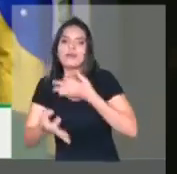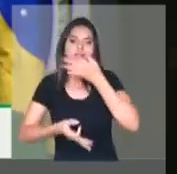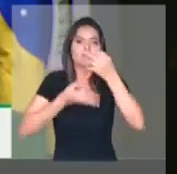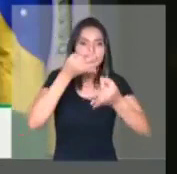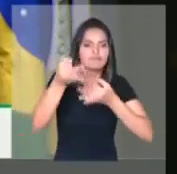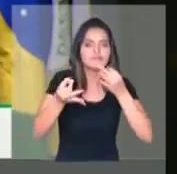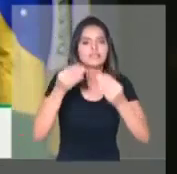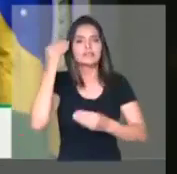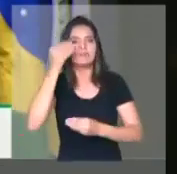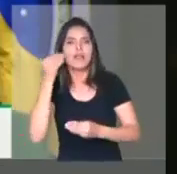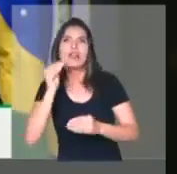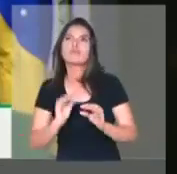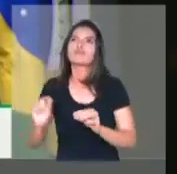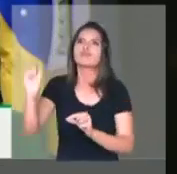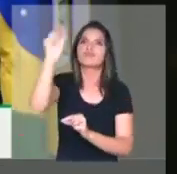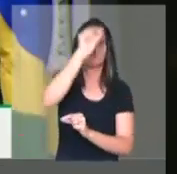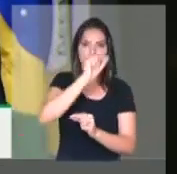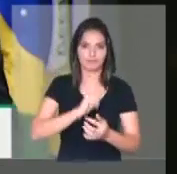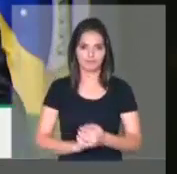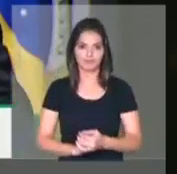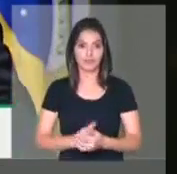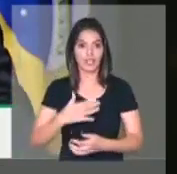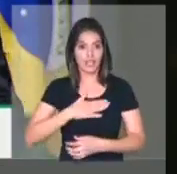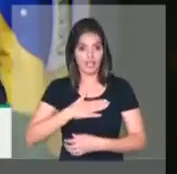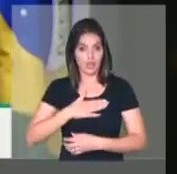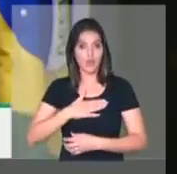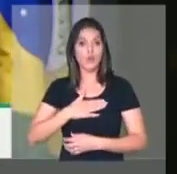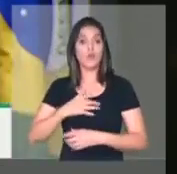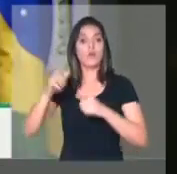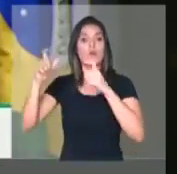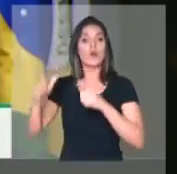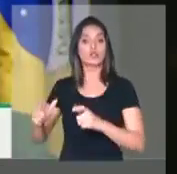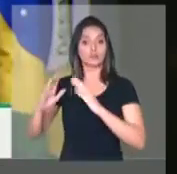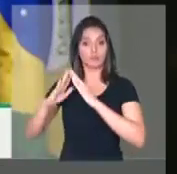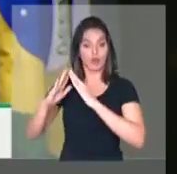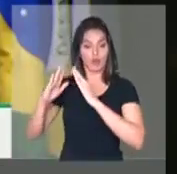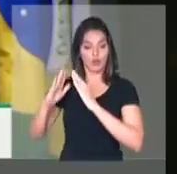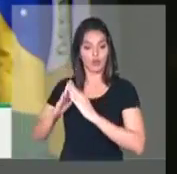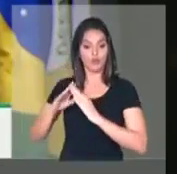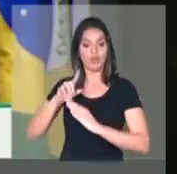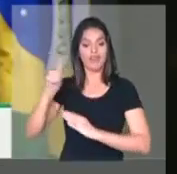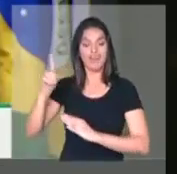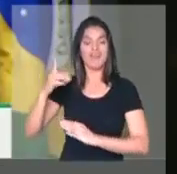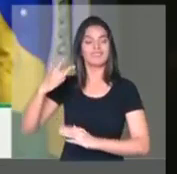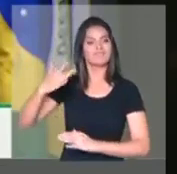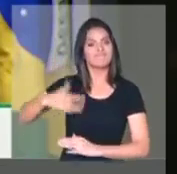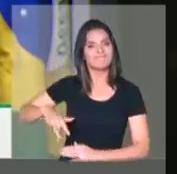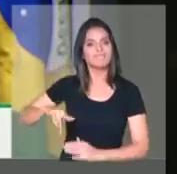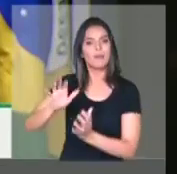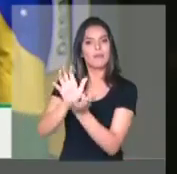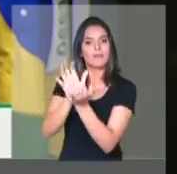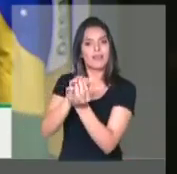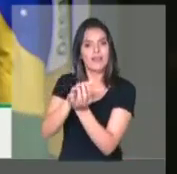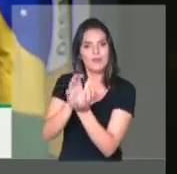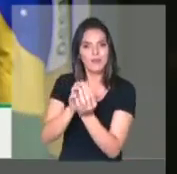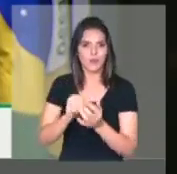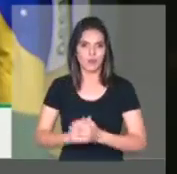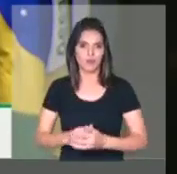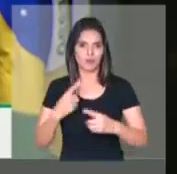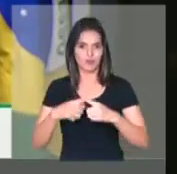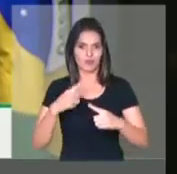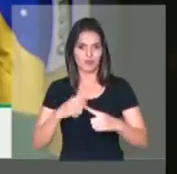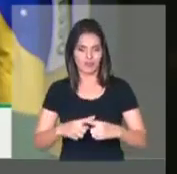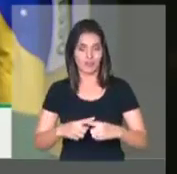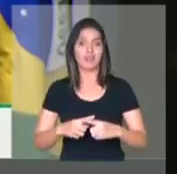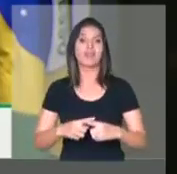historicamente, apresenta índices de desenvolvimento humano lamentáveis, os